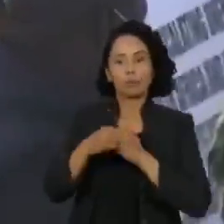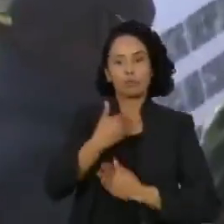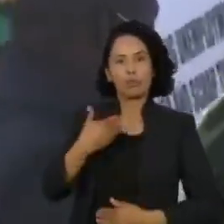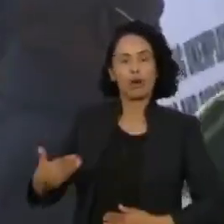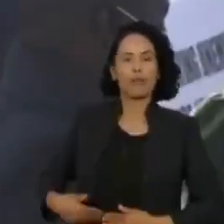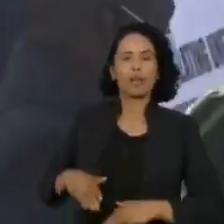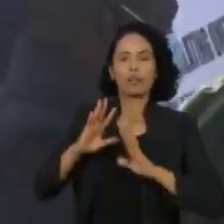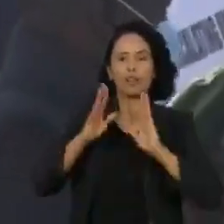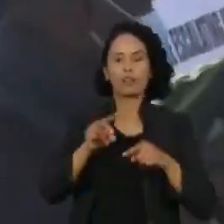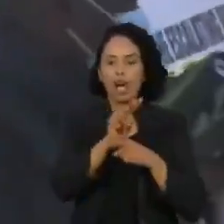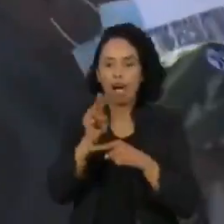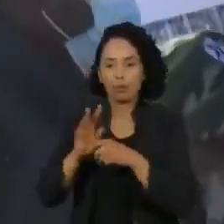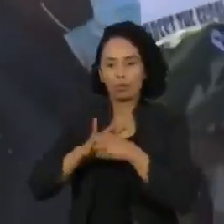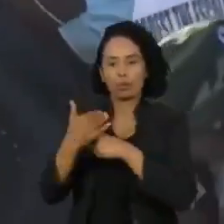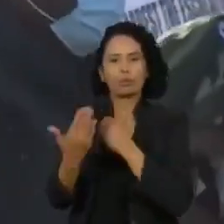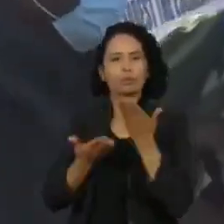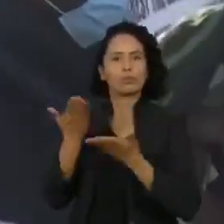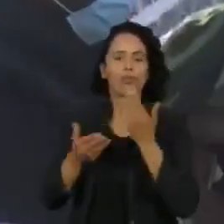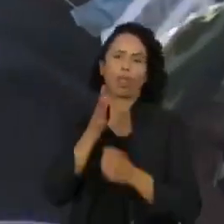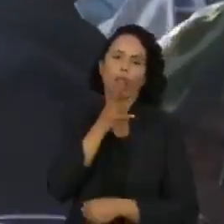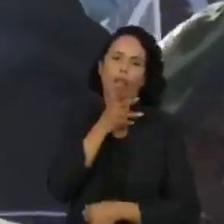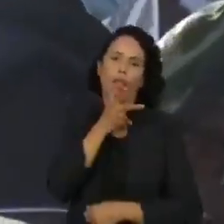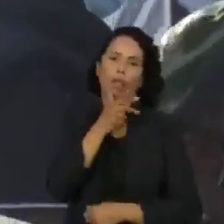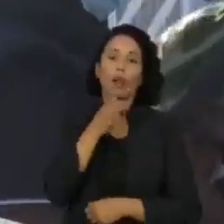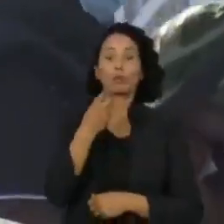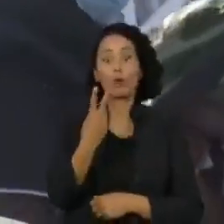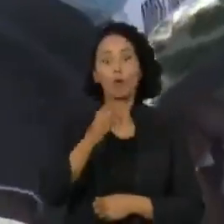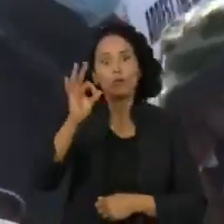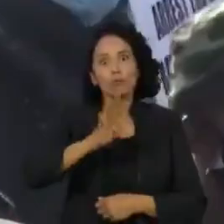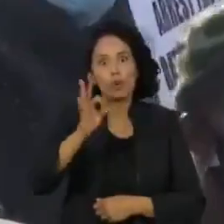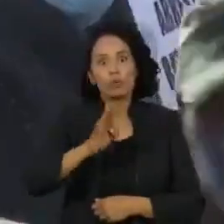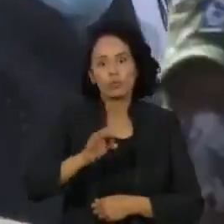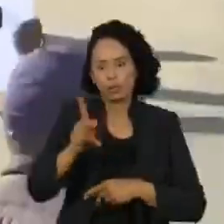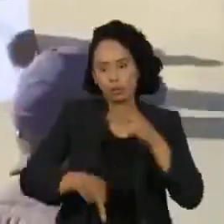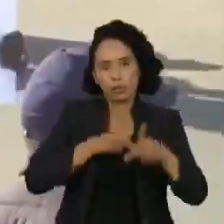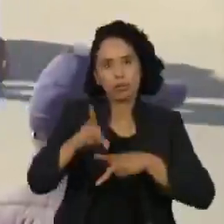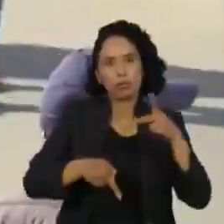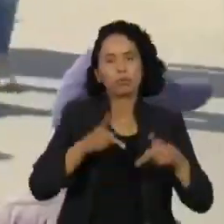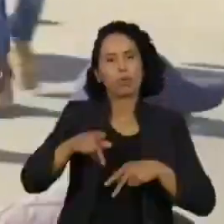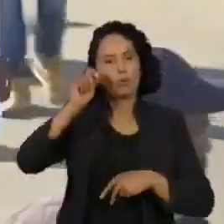demais à pandemia. Só pouco mais de 2% dos sul-africanos foram